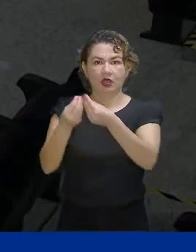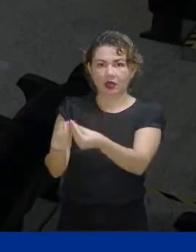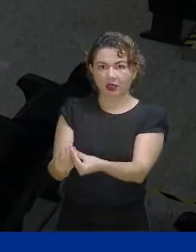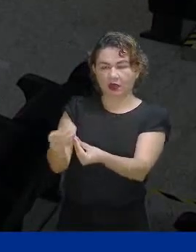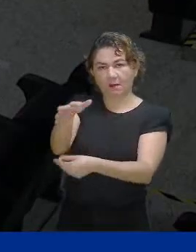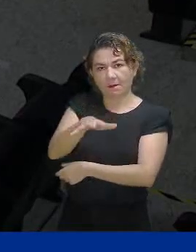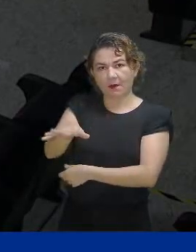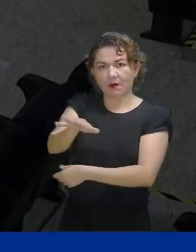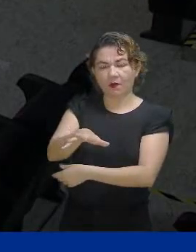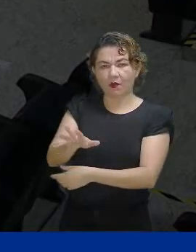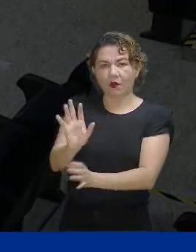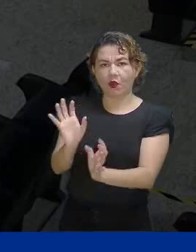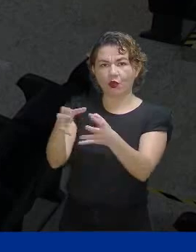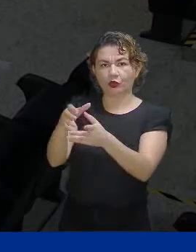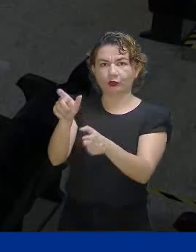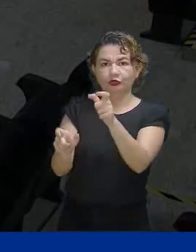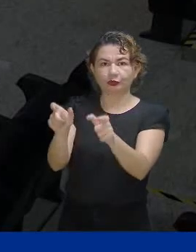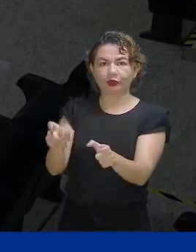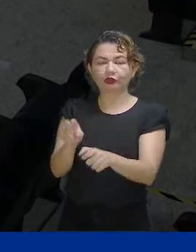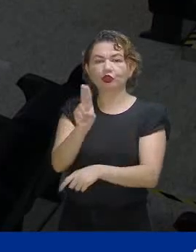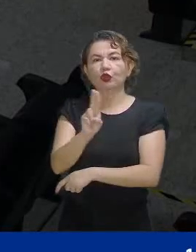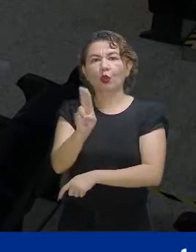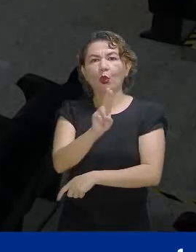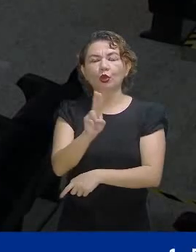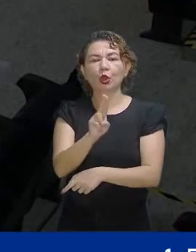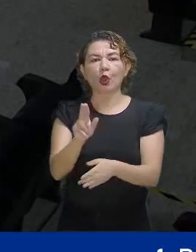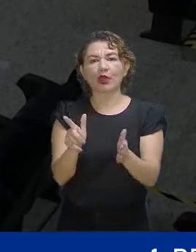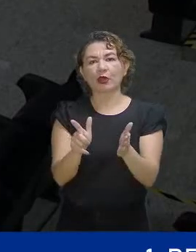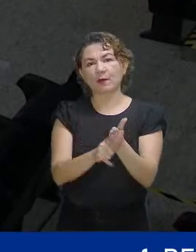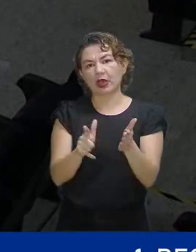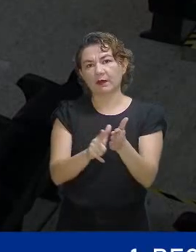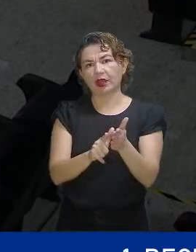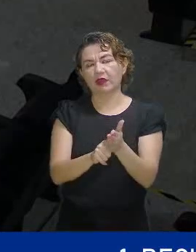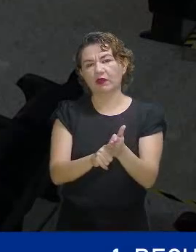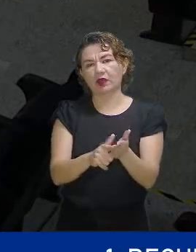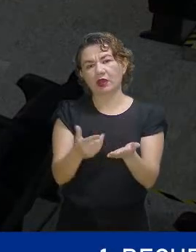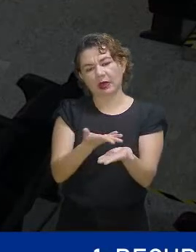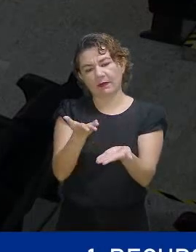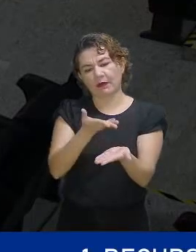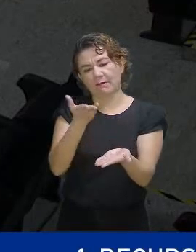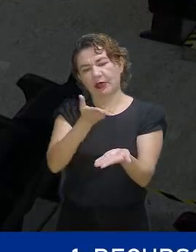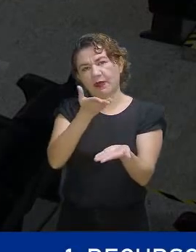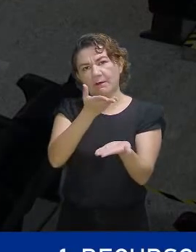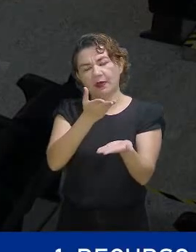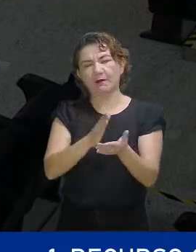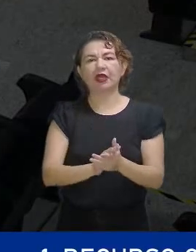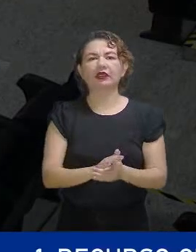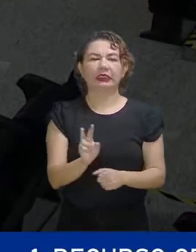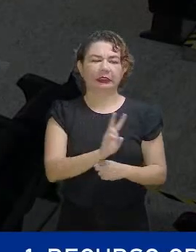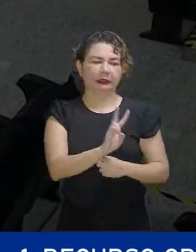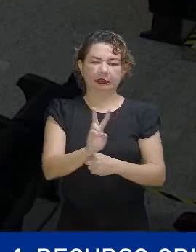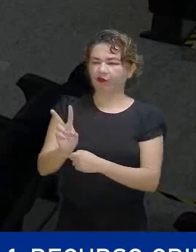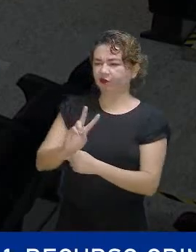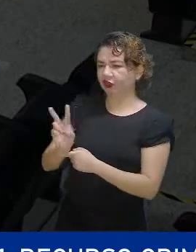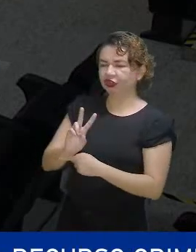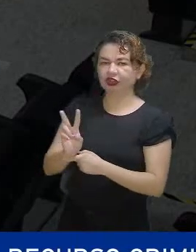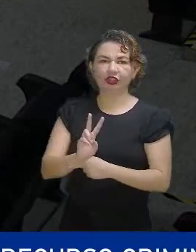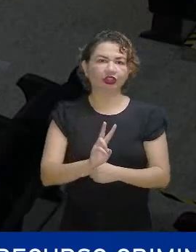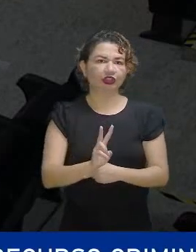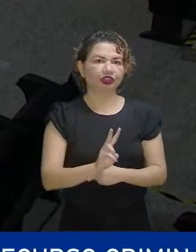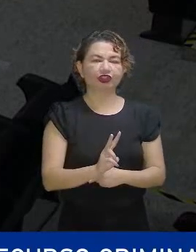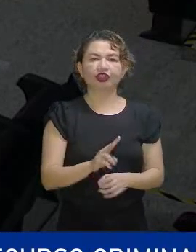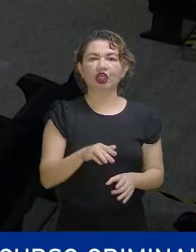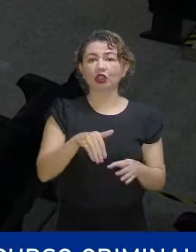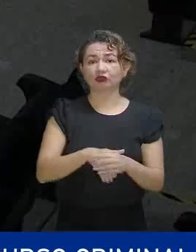àquelas pessoas que tinham o nome nos envelopes, que seriam fiscais de eleição, sendo que não se identificou realmente